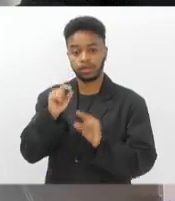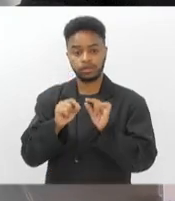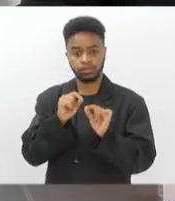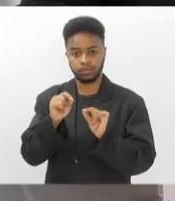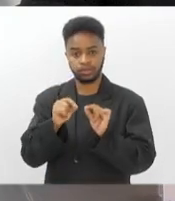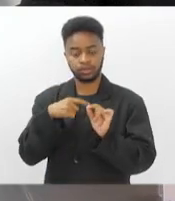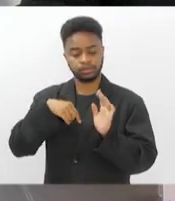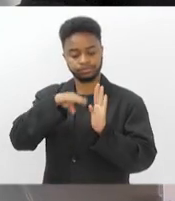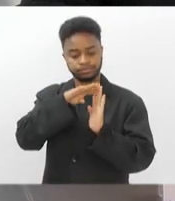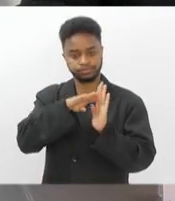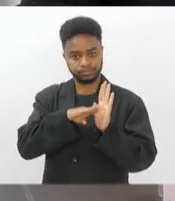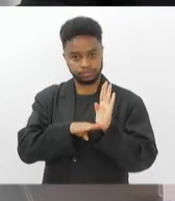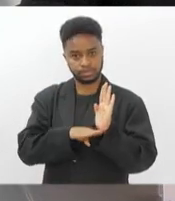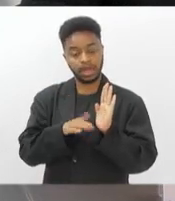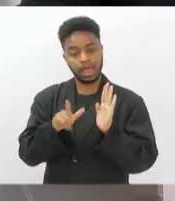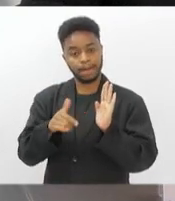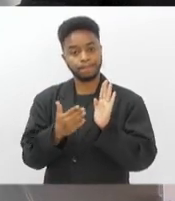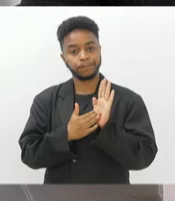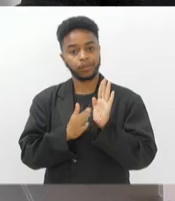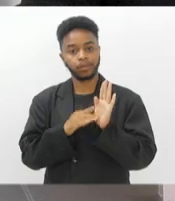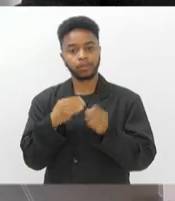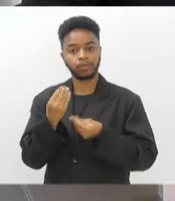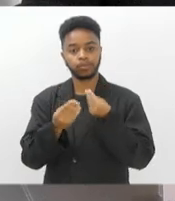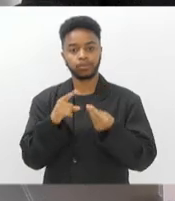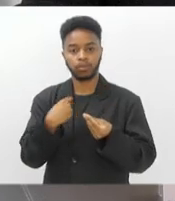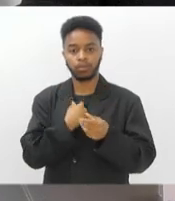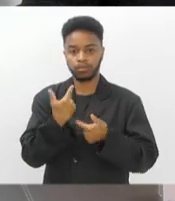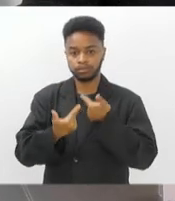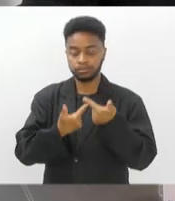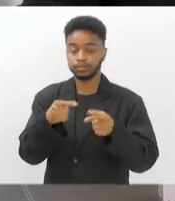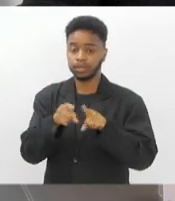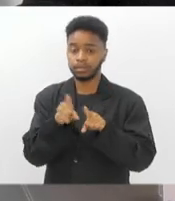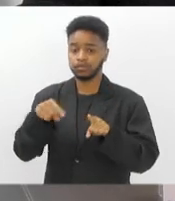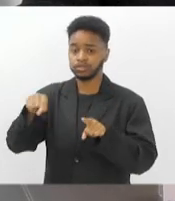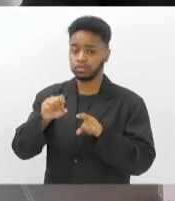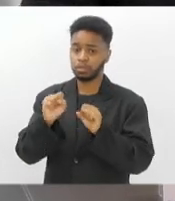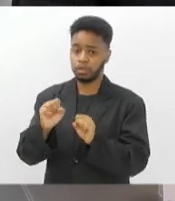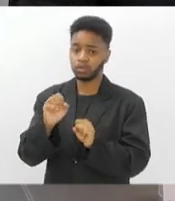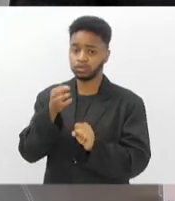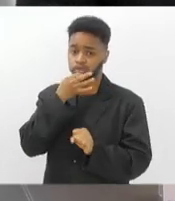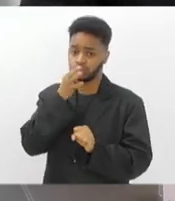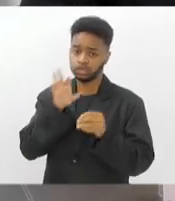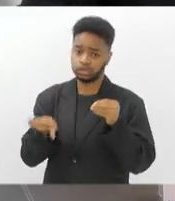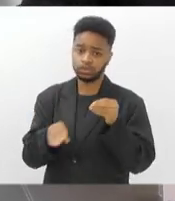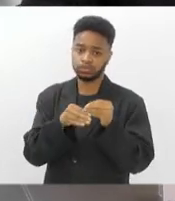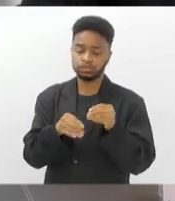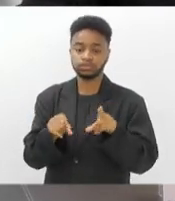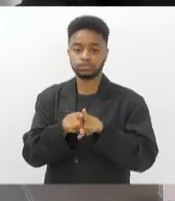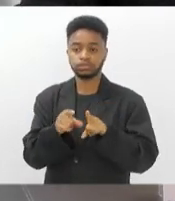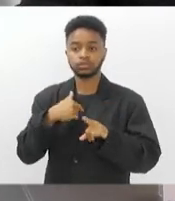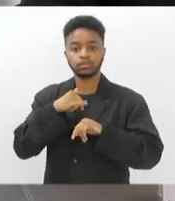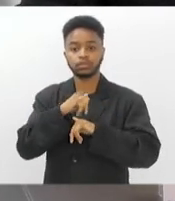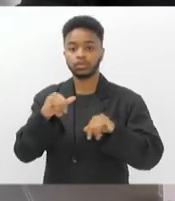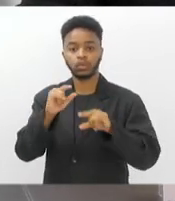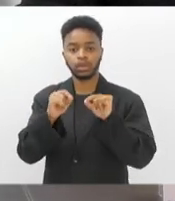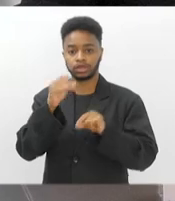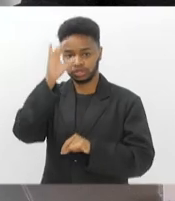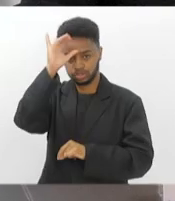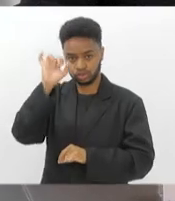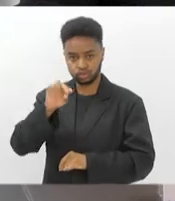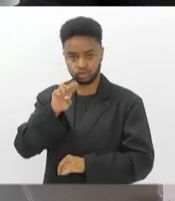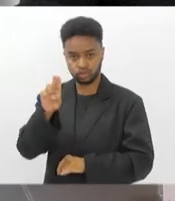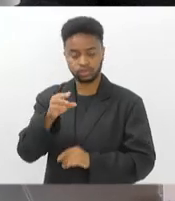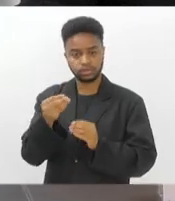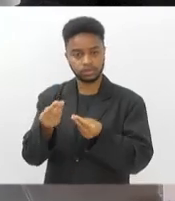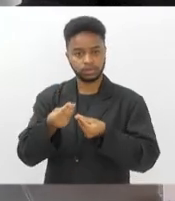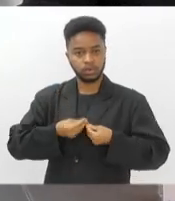como eu disse isso é uma proposta de trabalho que está aberta a sugestão eu já posso até dizer mencionar aqui que a ti juu mandou um ofício pra